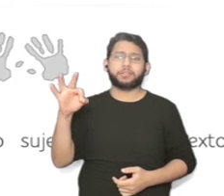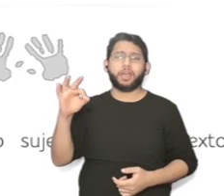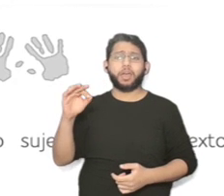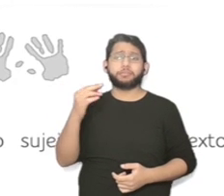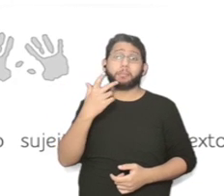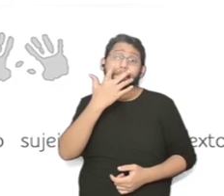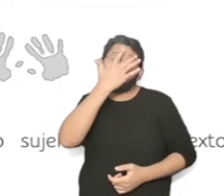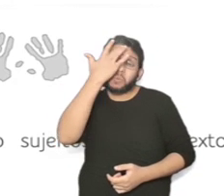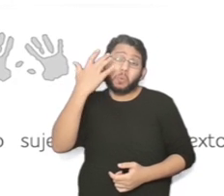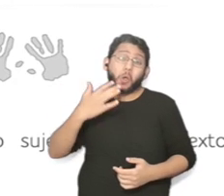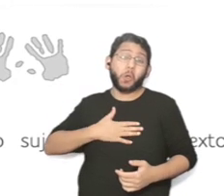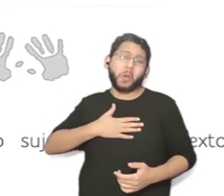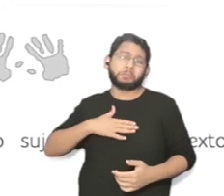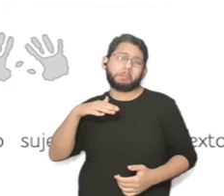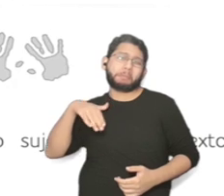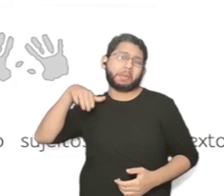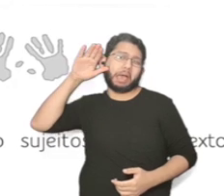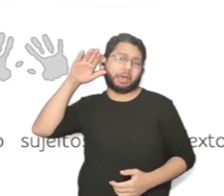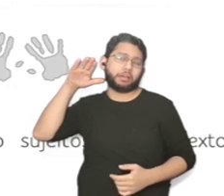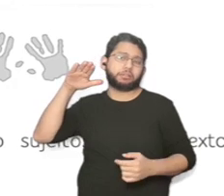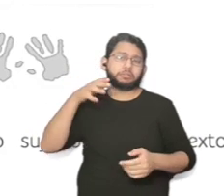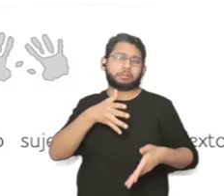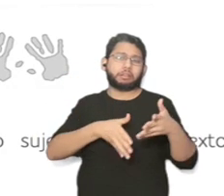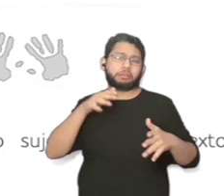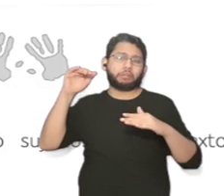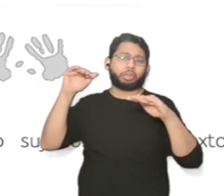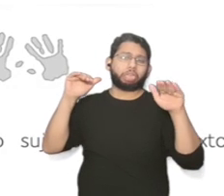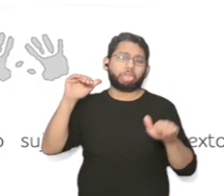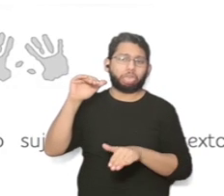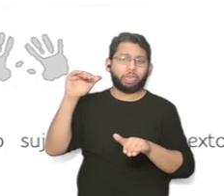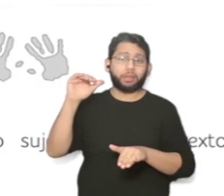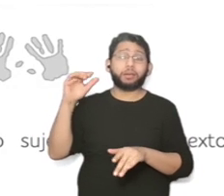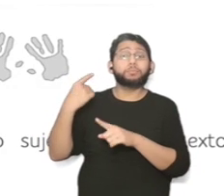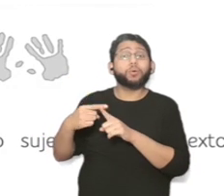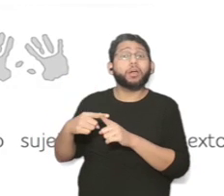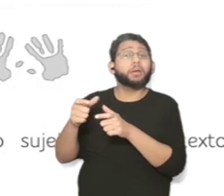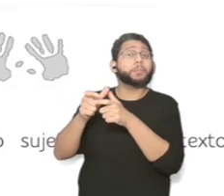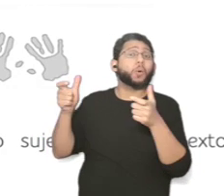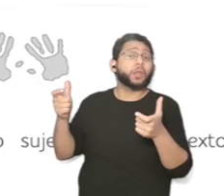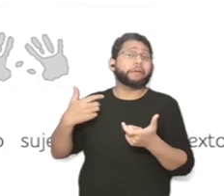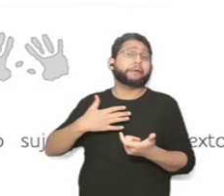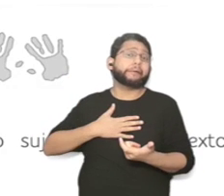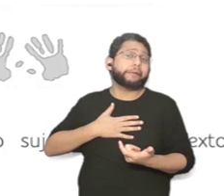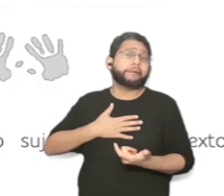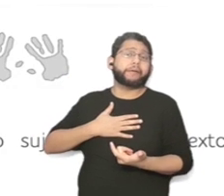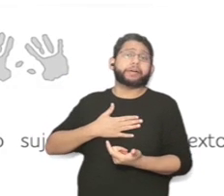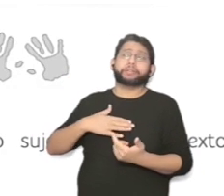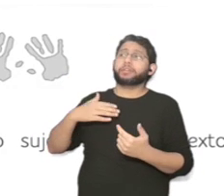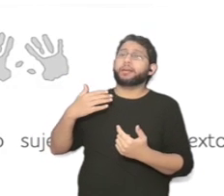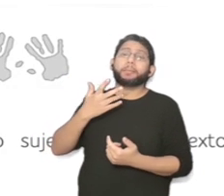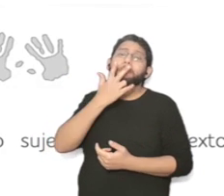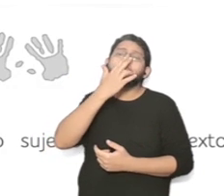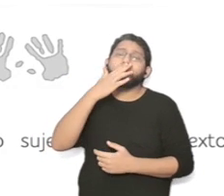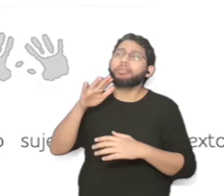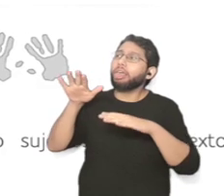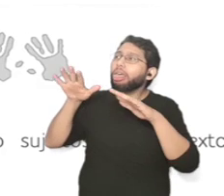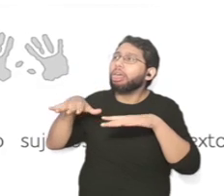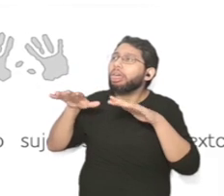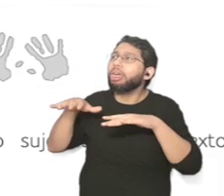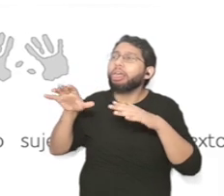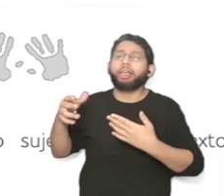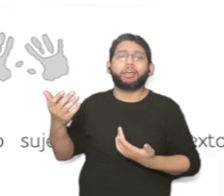o francês. Quando falamos de bilinguismo, muitas vezes as pessoas sempre remetem ao inglês e ao francês, que são línguas de prestígio, ou espanhol,